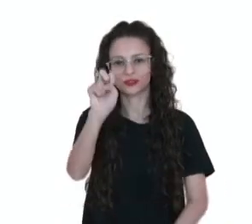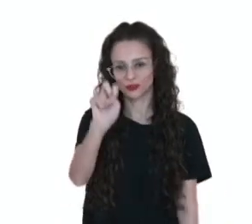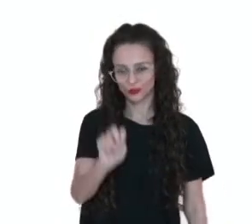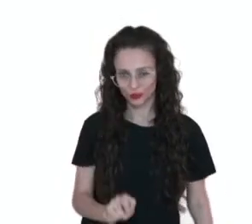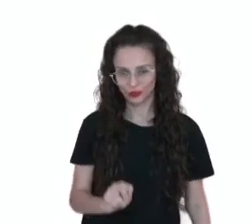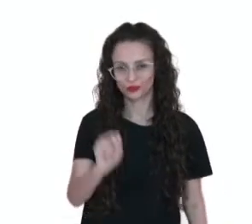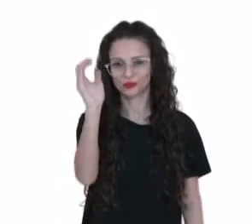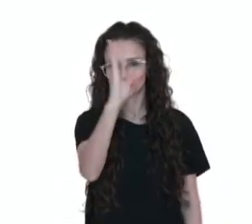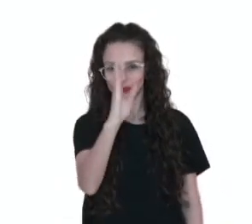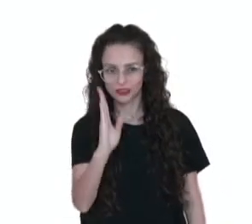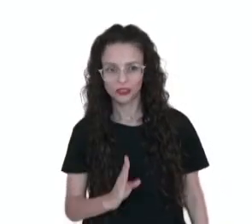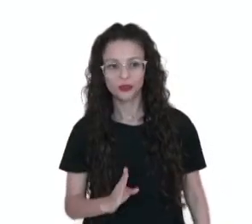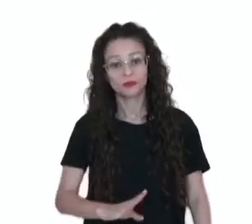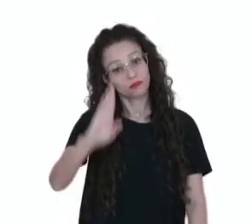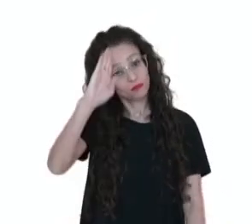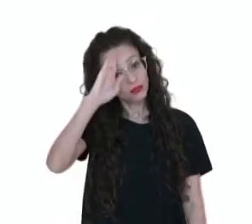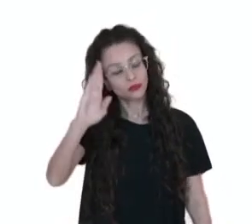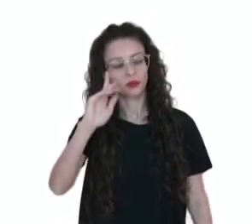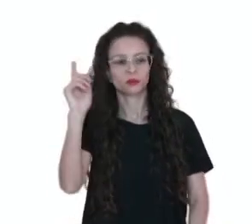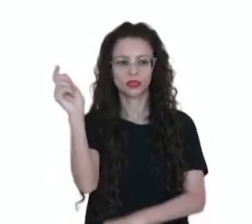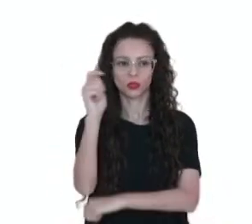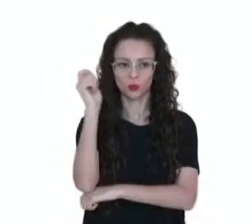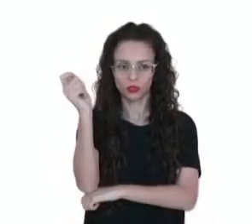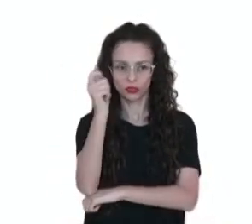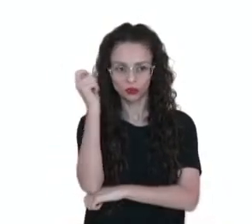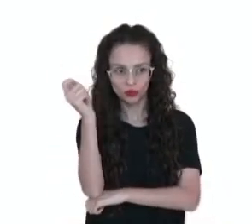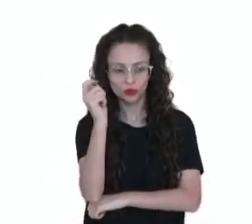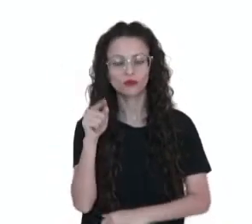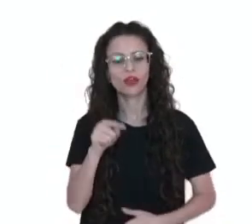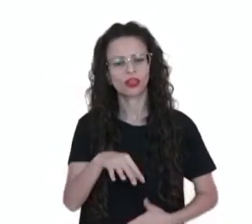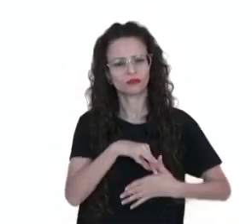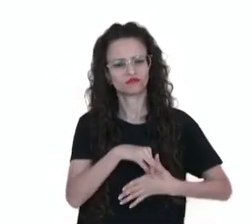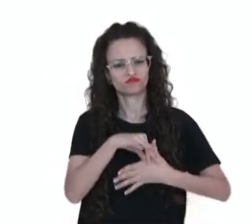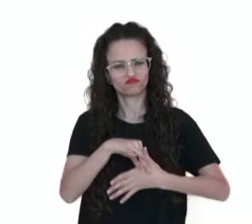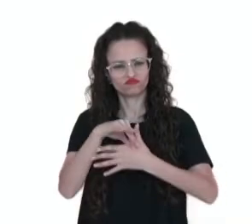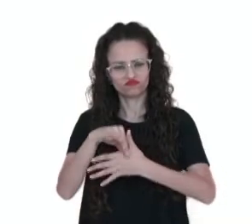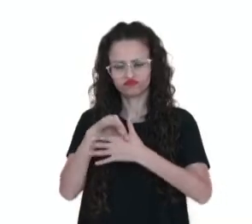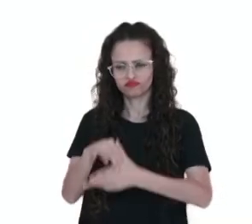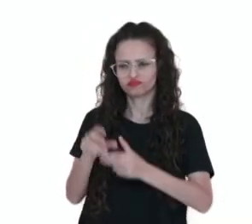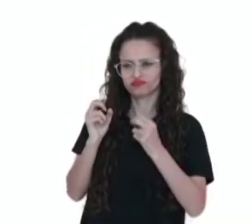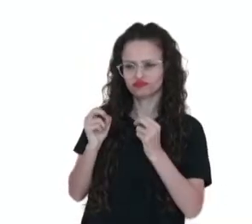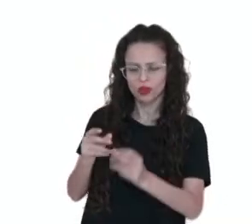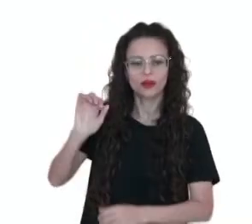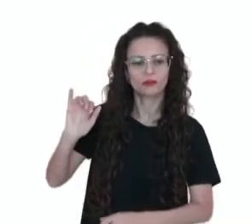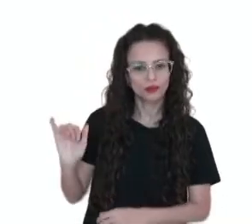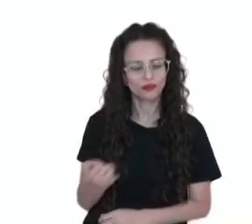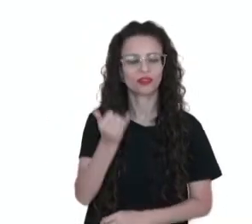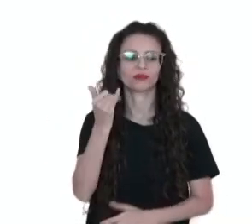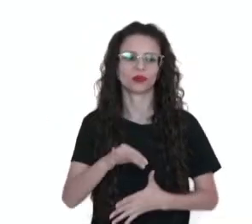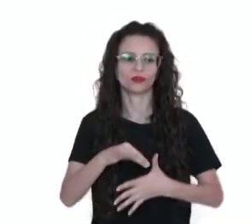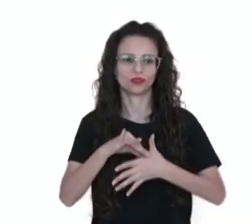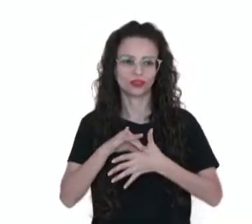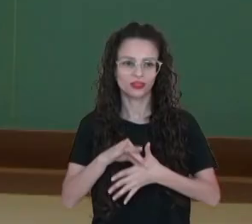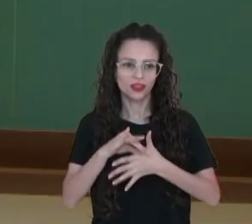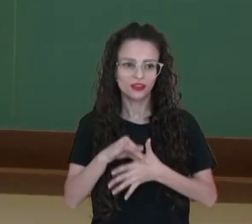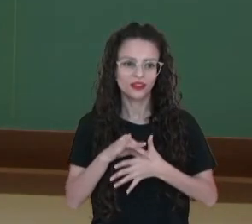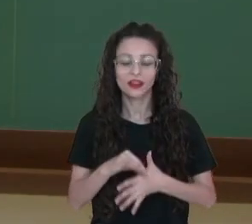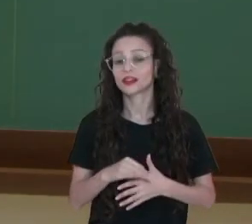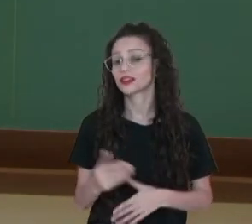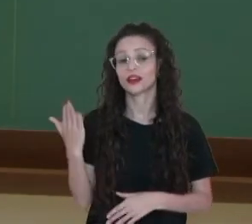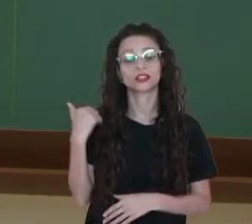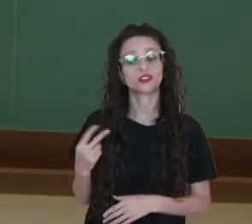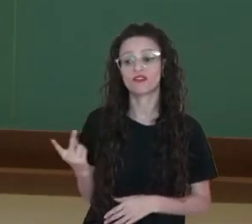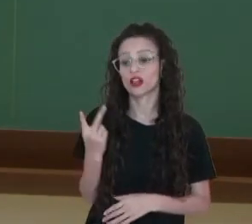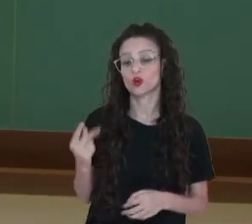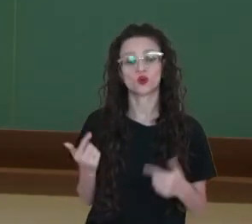país, principalmente do Rio Grande do Sul. As charqueadas permitiram o aproveitamento da carne até então sem